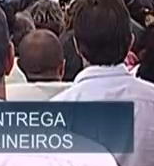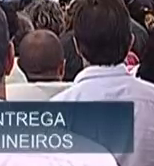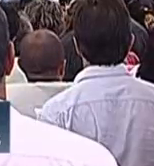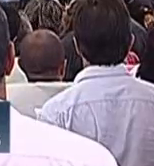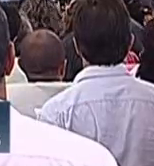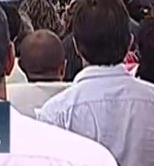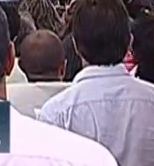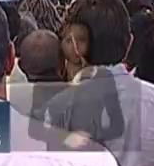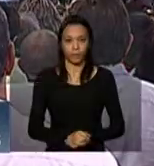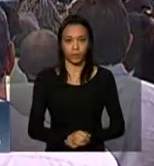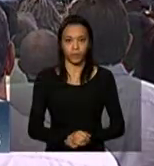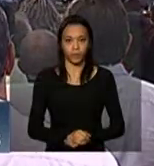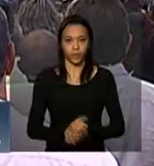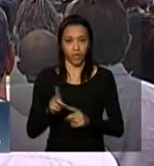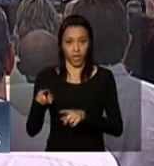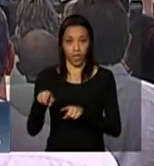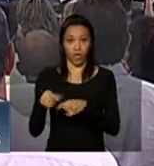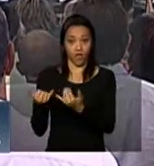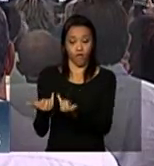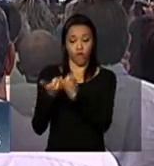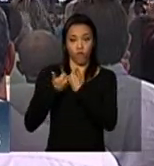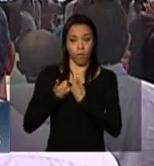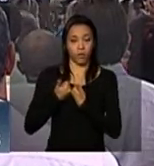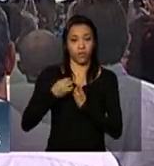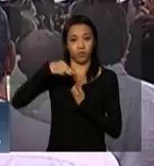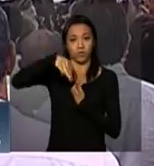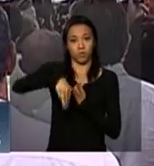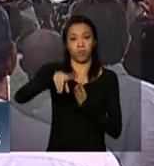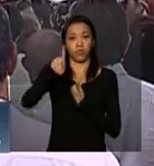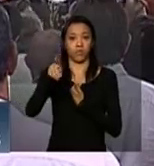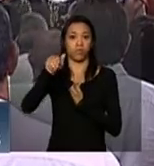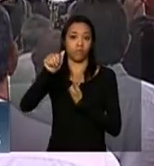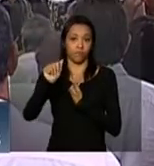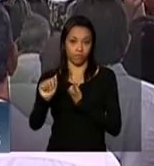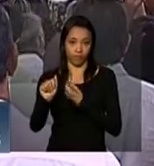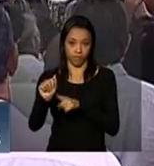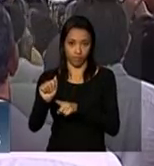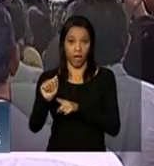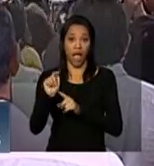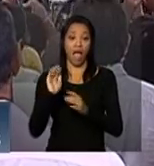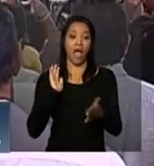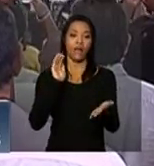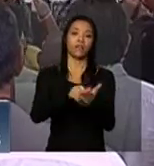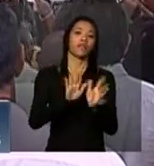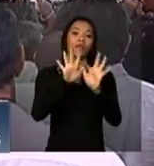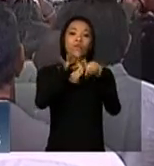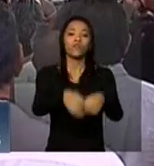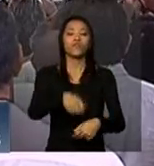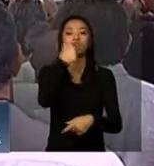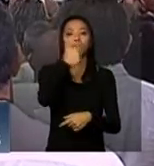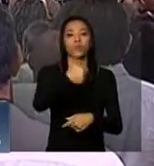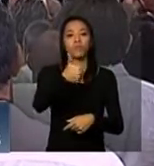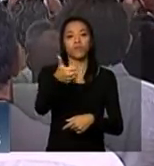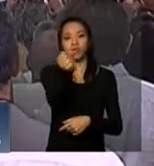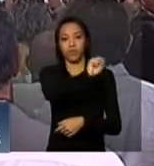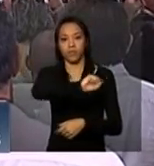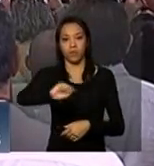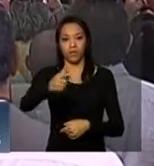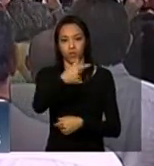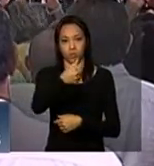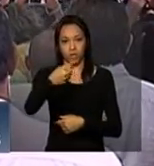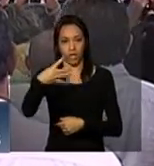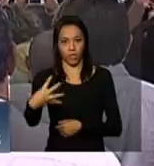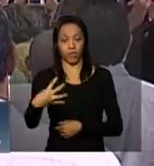segundo informações do Ministério do Desenvolvimento Agrário até o fim do primeiro semestre de 2014